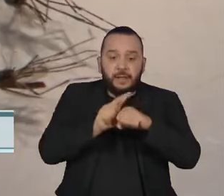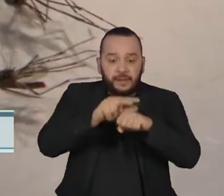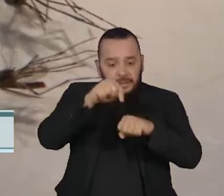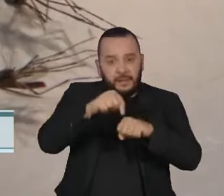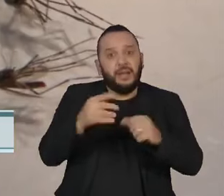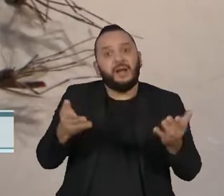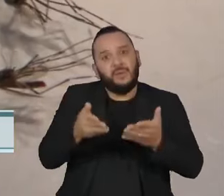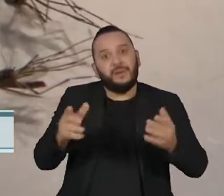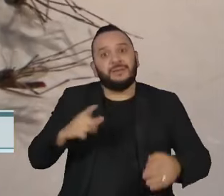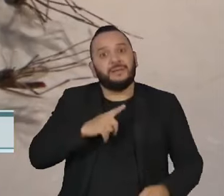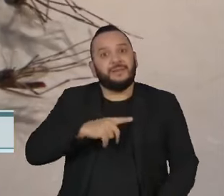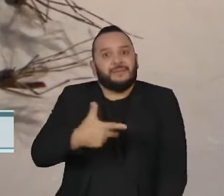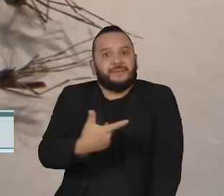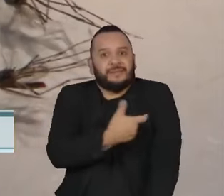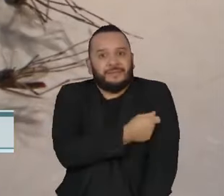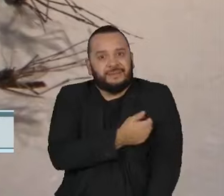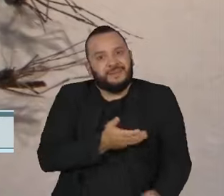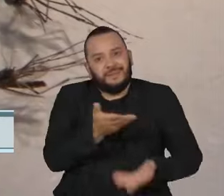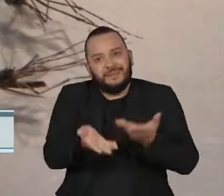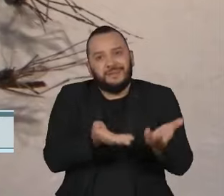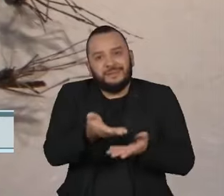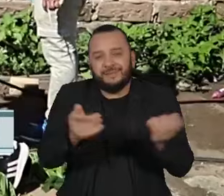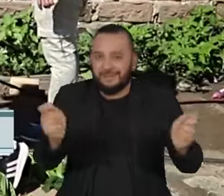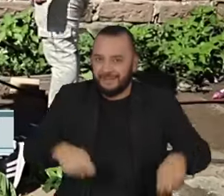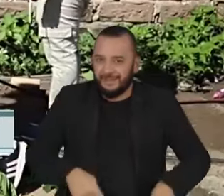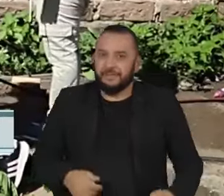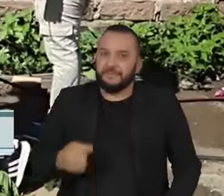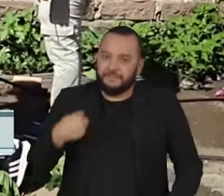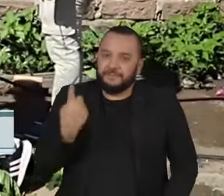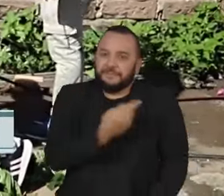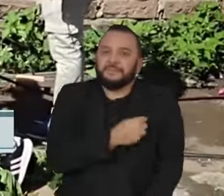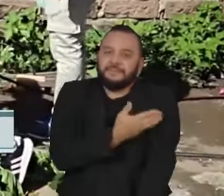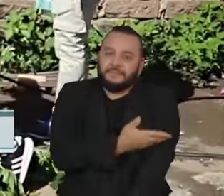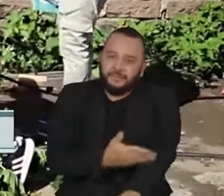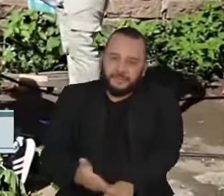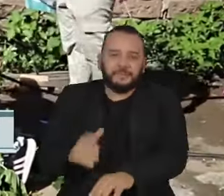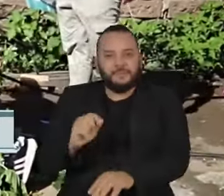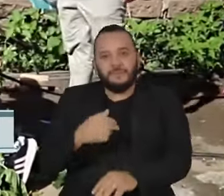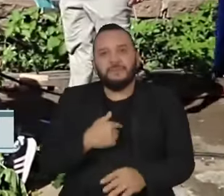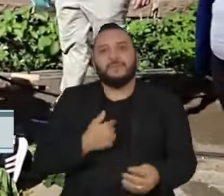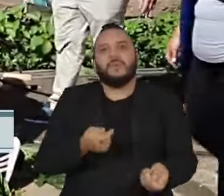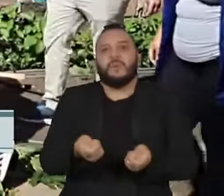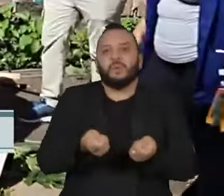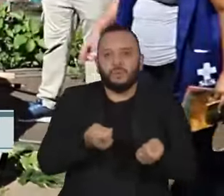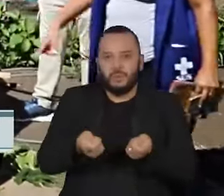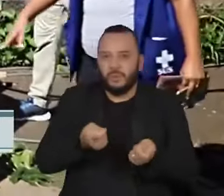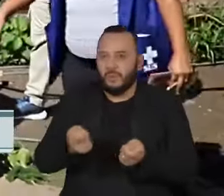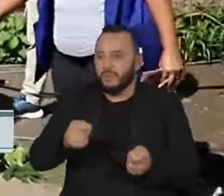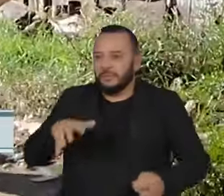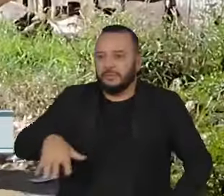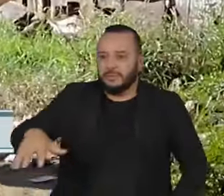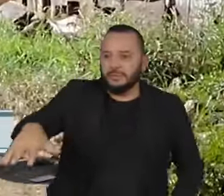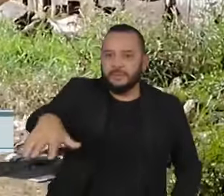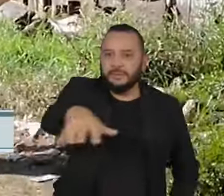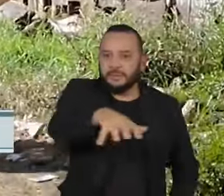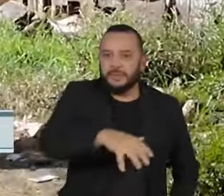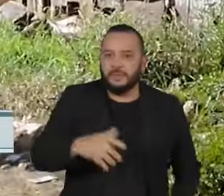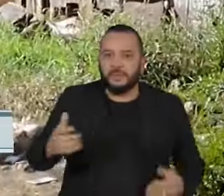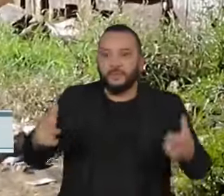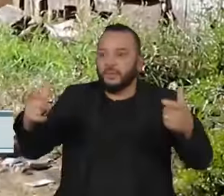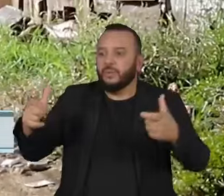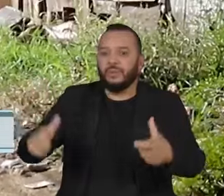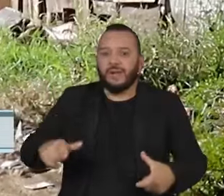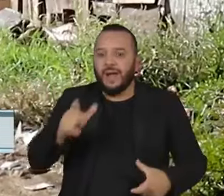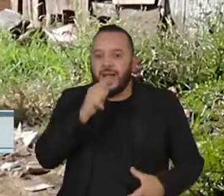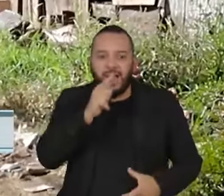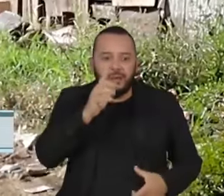vacina. Então, nós temos que ter as medidas tradicionais de controle dos espaços públicos, dos terrenos abandonados, isso